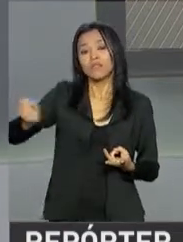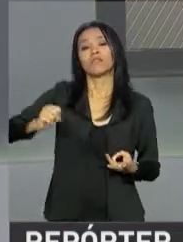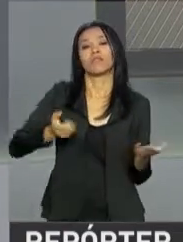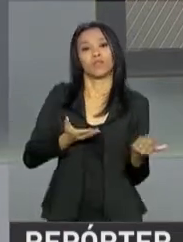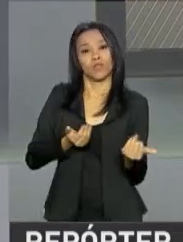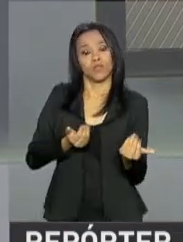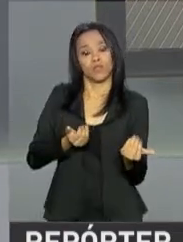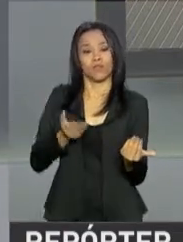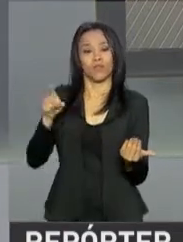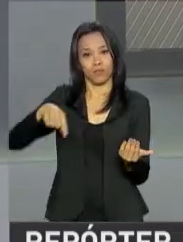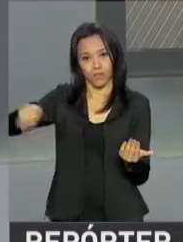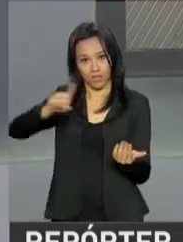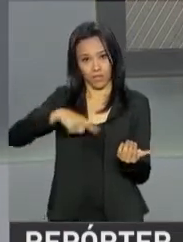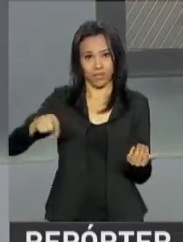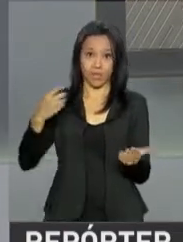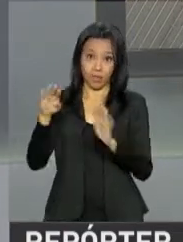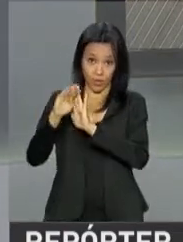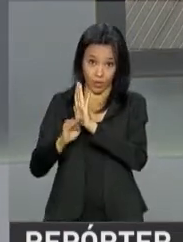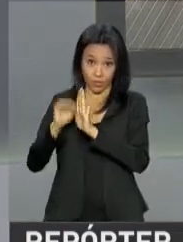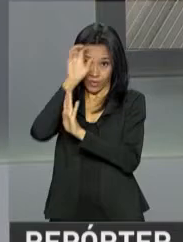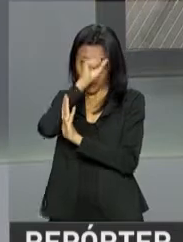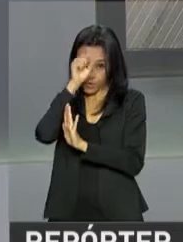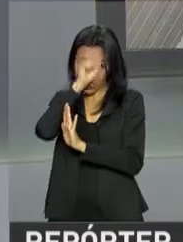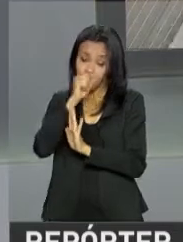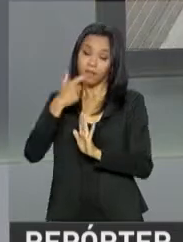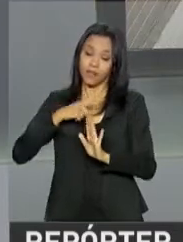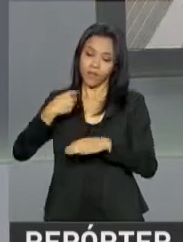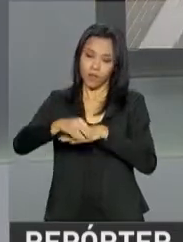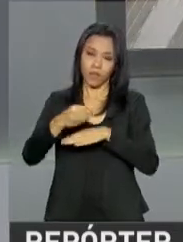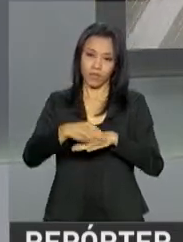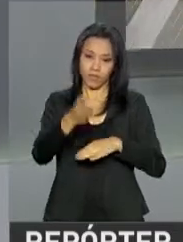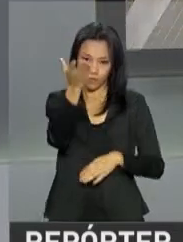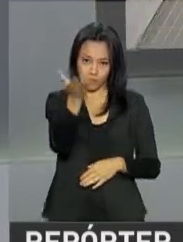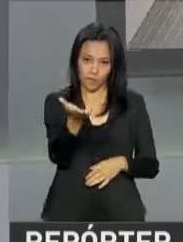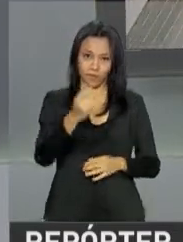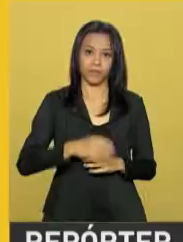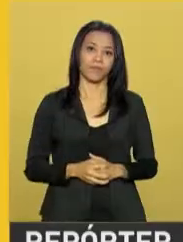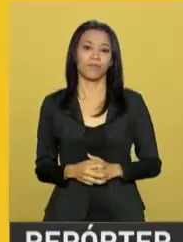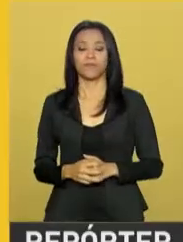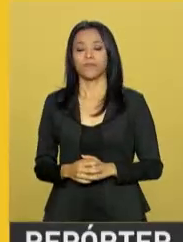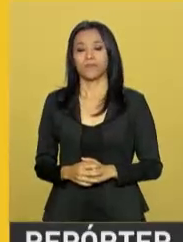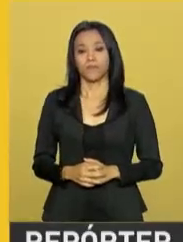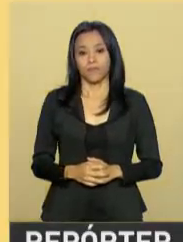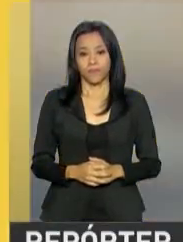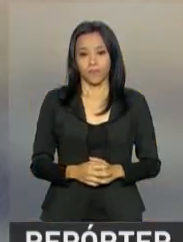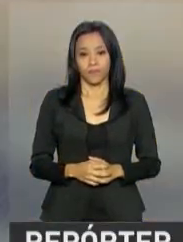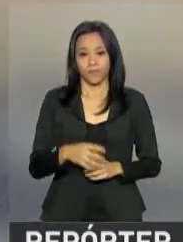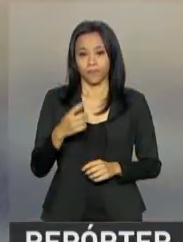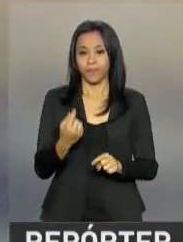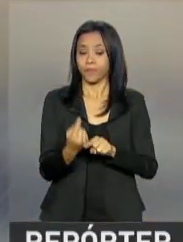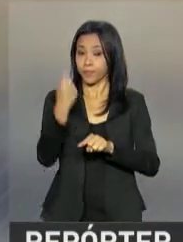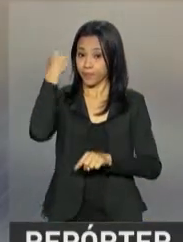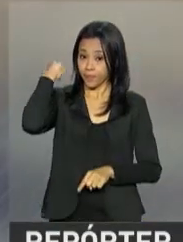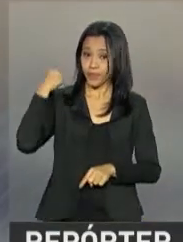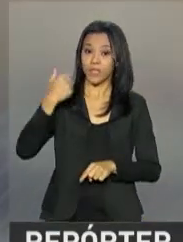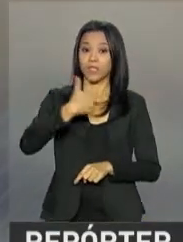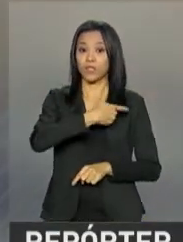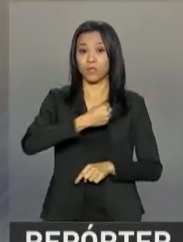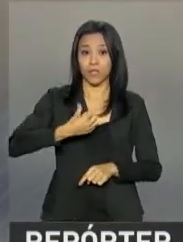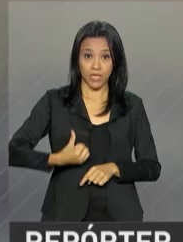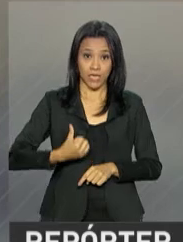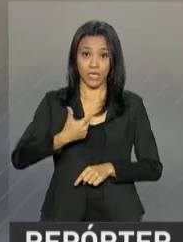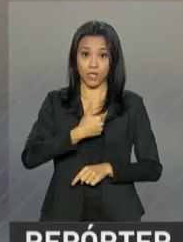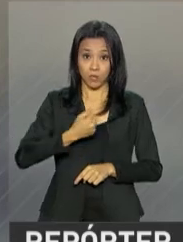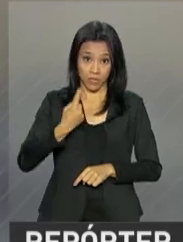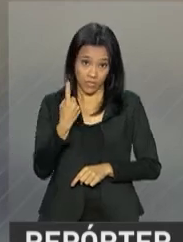aprendizagem a repórter raíssa lopes traz alguns dados para a gente de 2006 a 2015